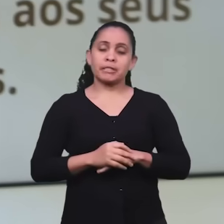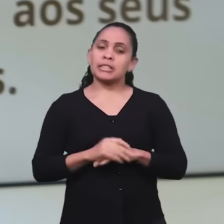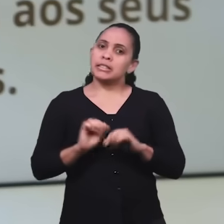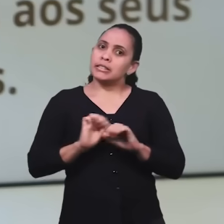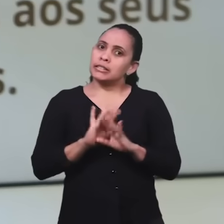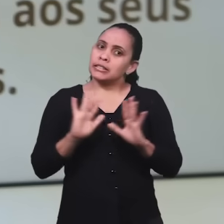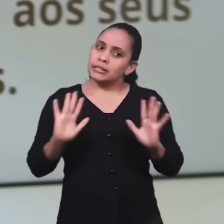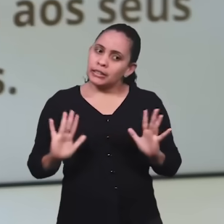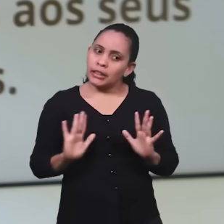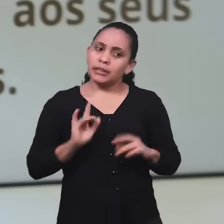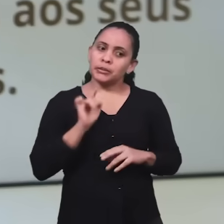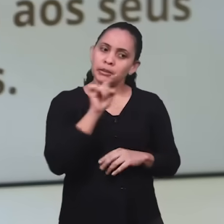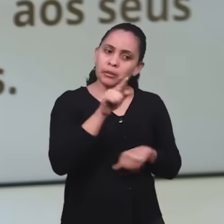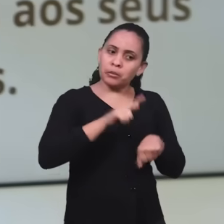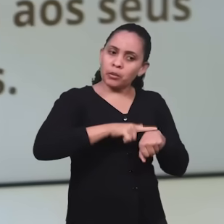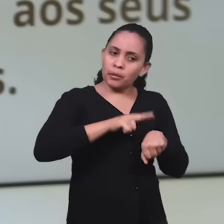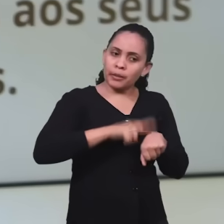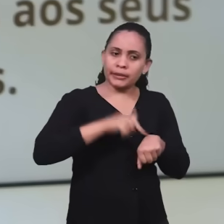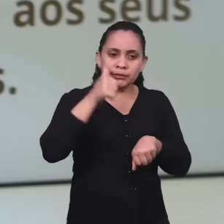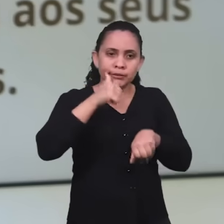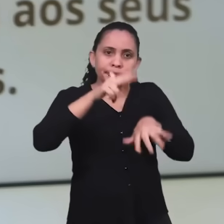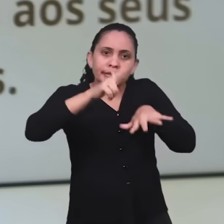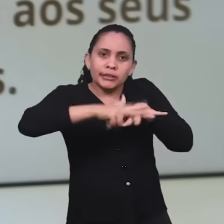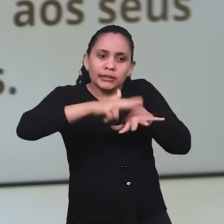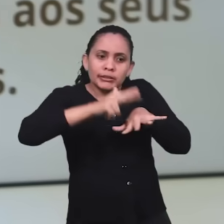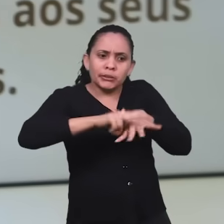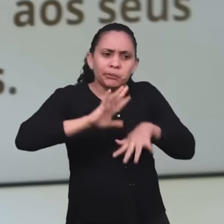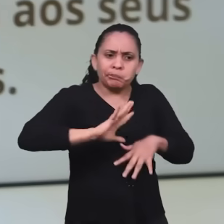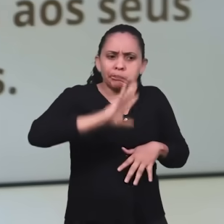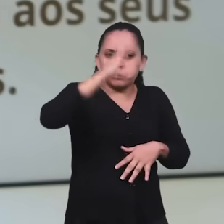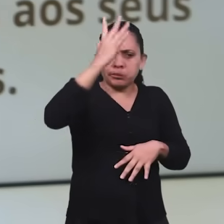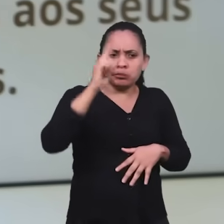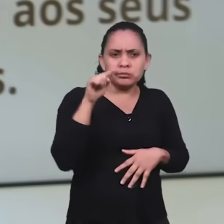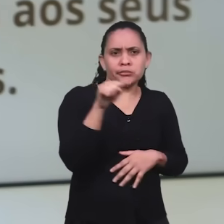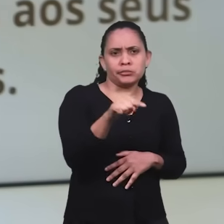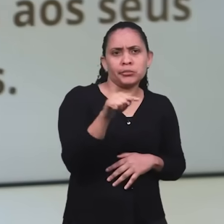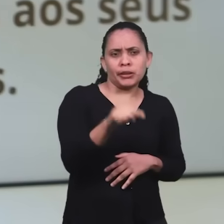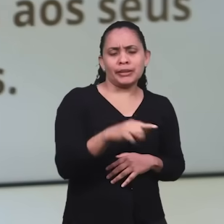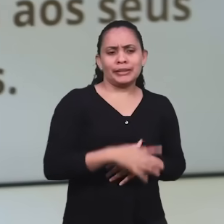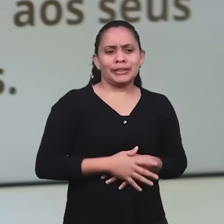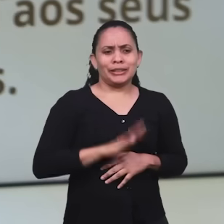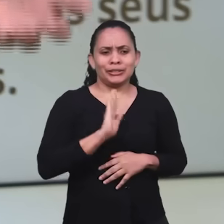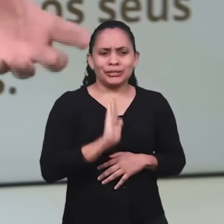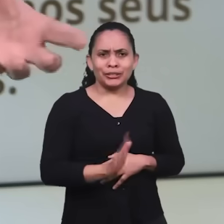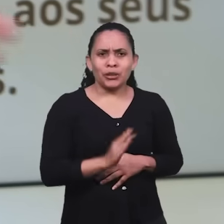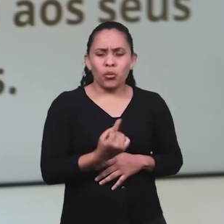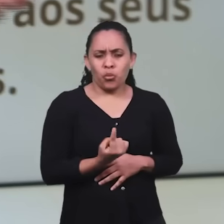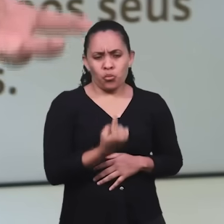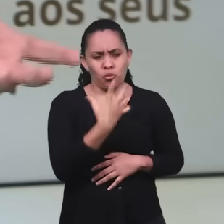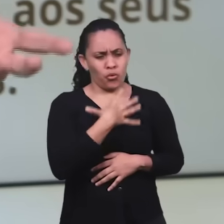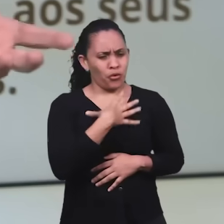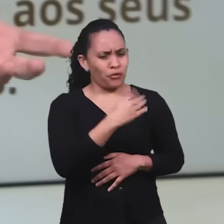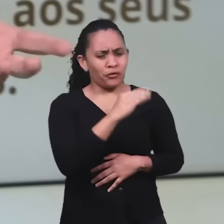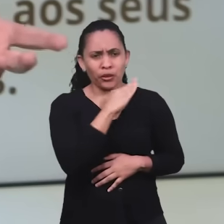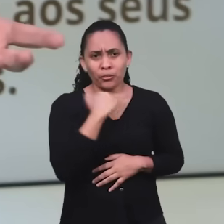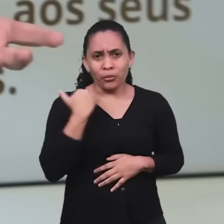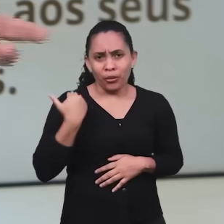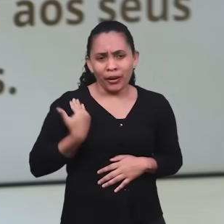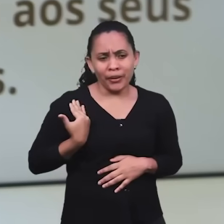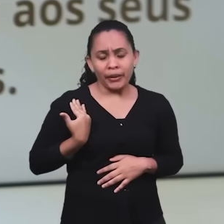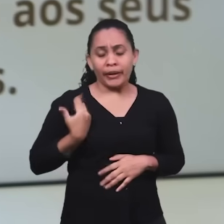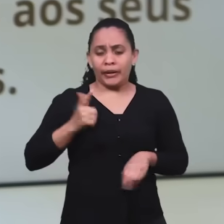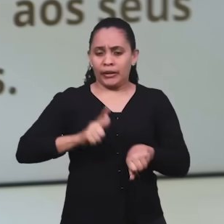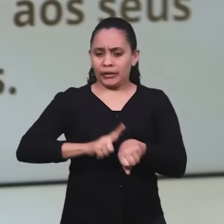a situação daquela mulher viúva, agora tendo perdido o seu único